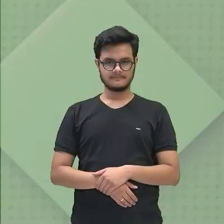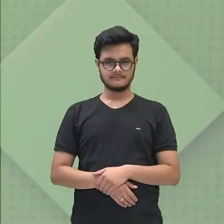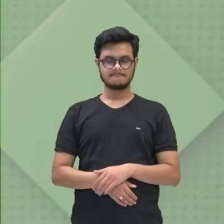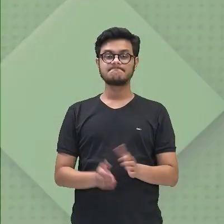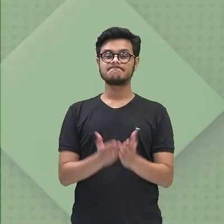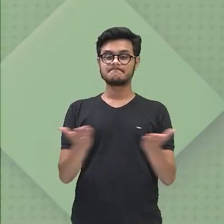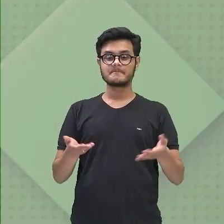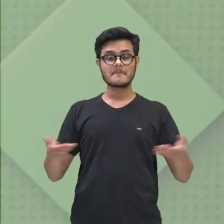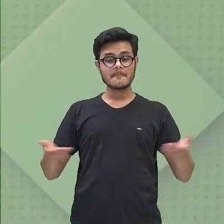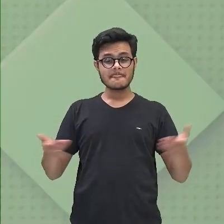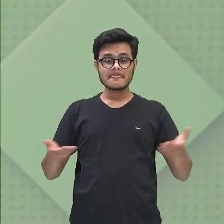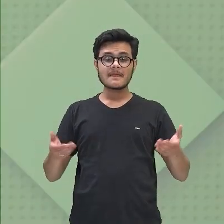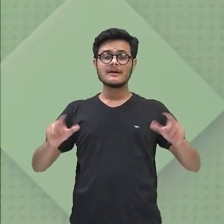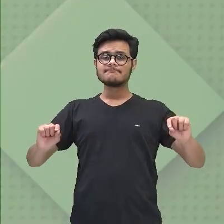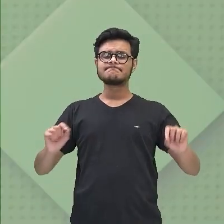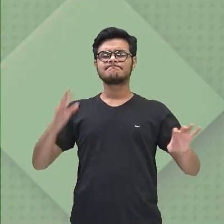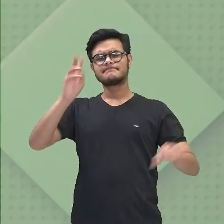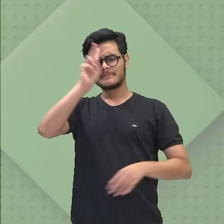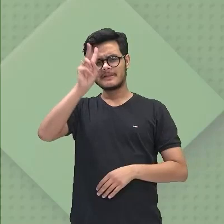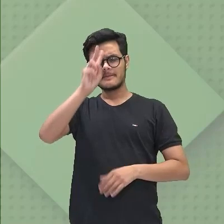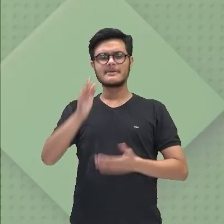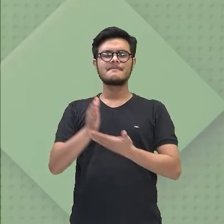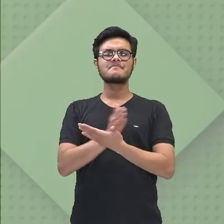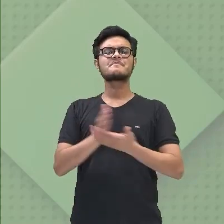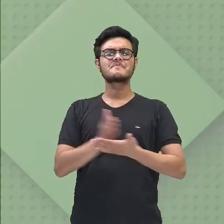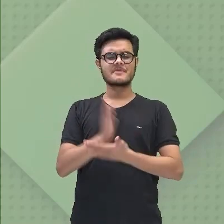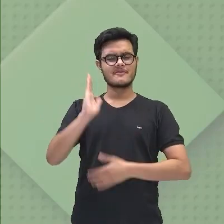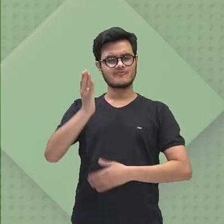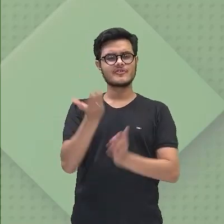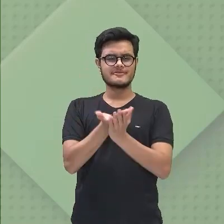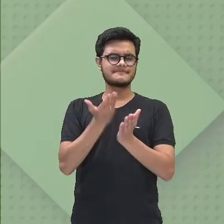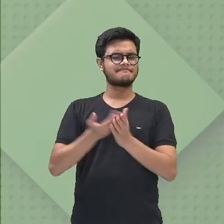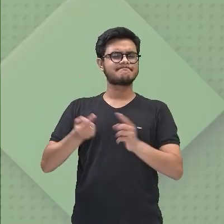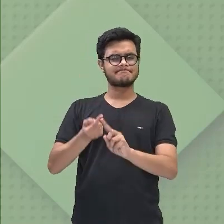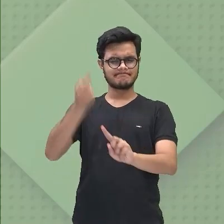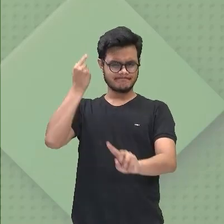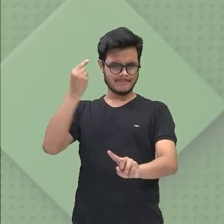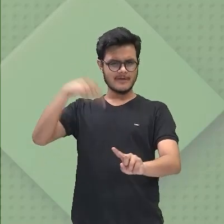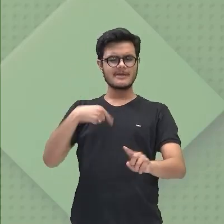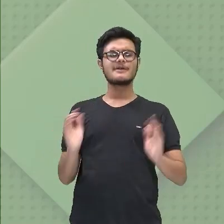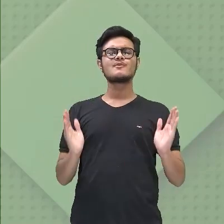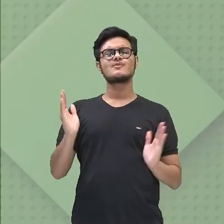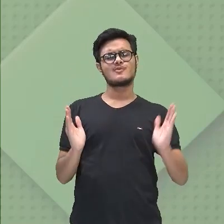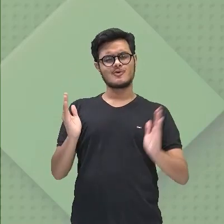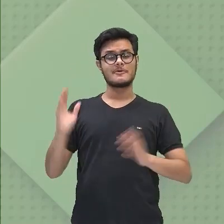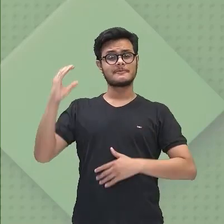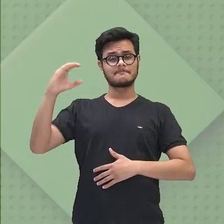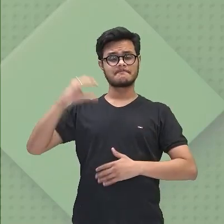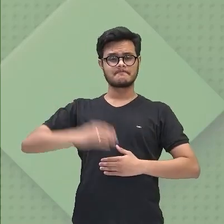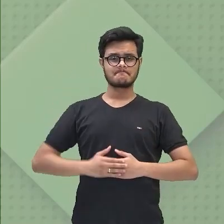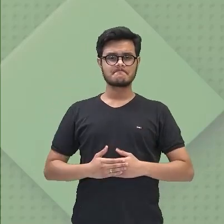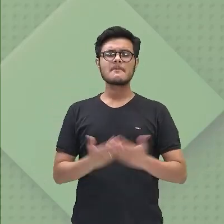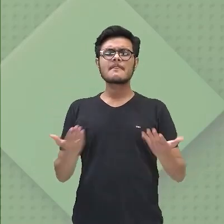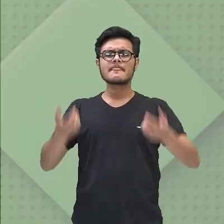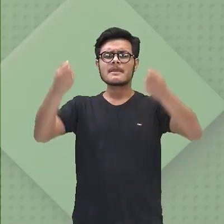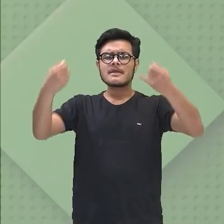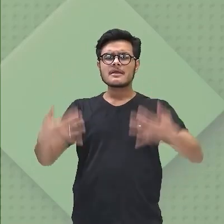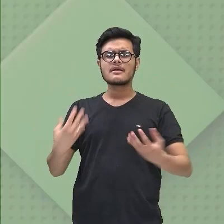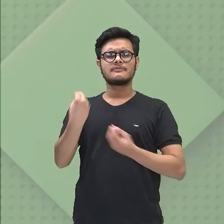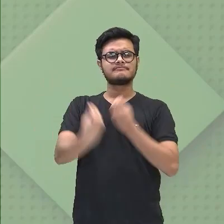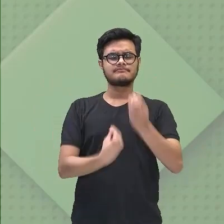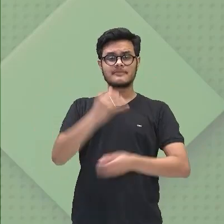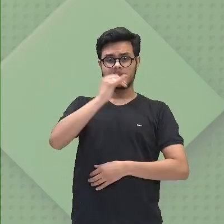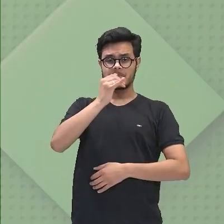Bom, nesse momento nós vamos recapitular alguns conceitos que nós aprendemos ao longo dessa unidade. Vamos começar falando sobre as